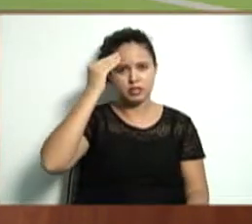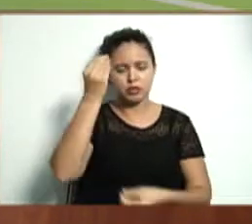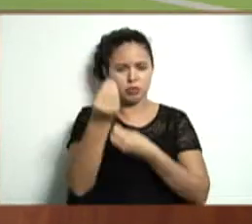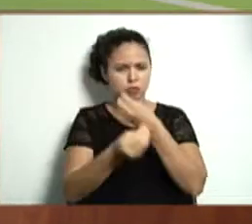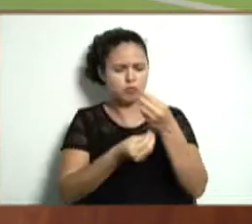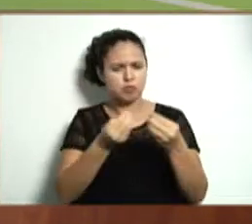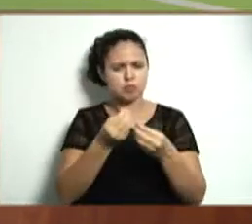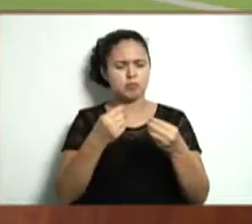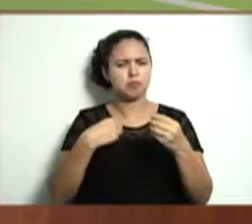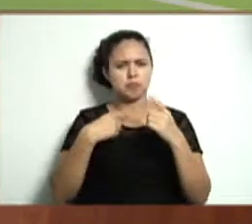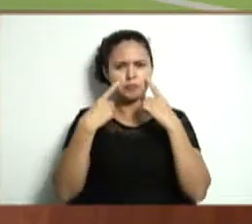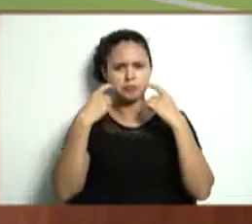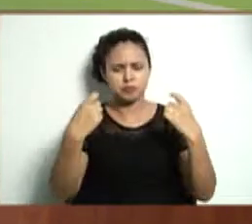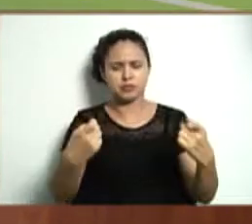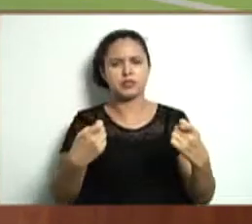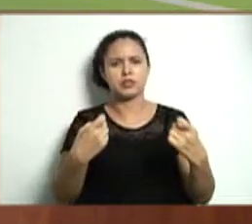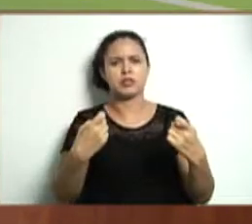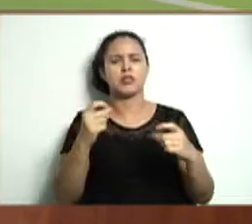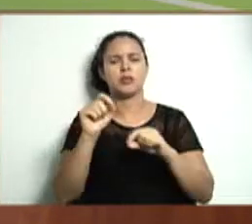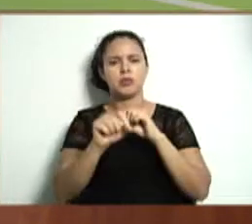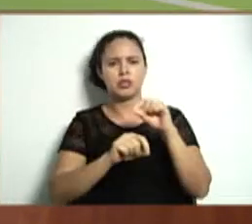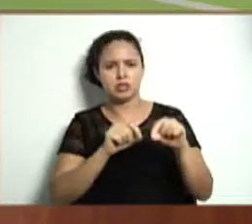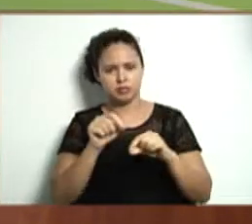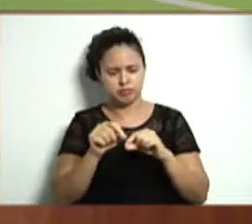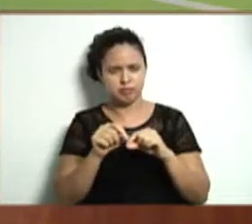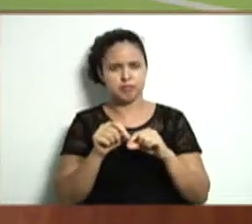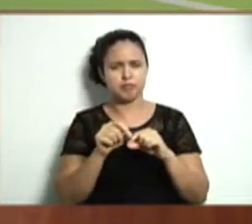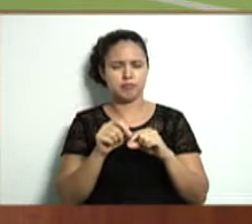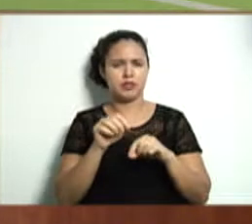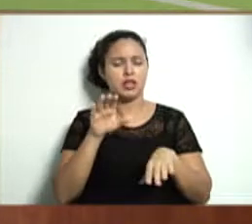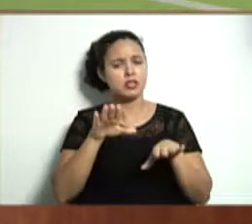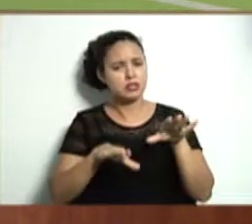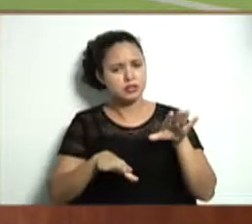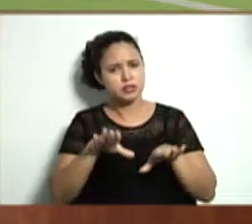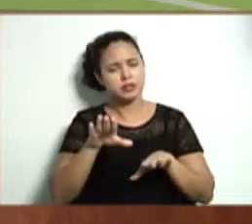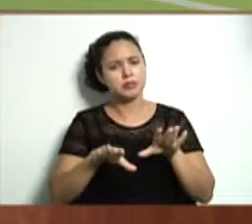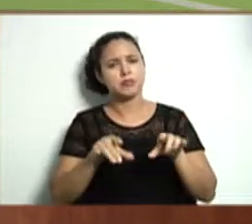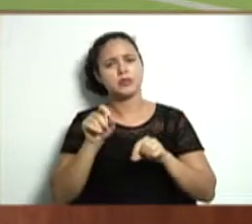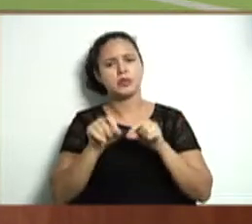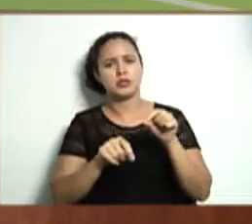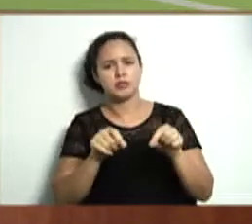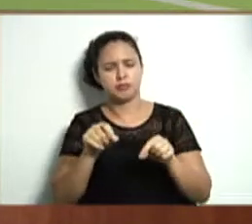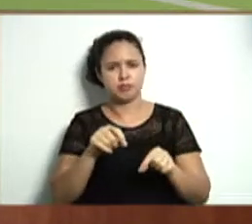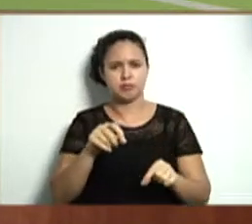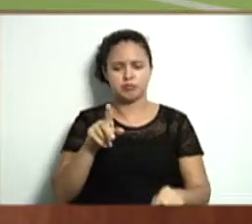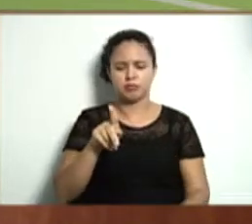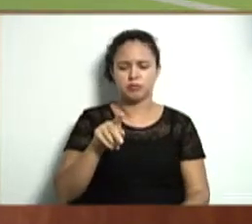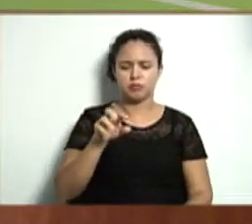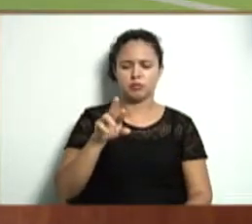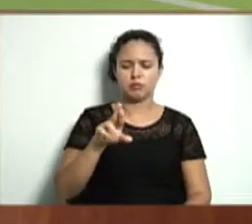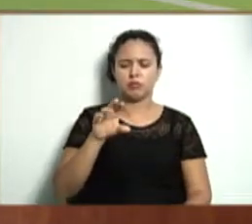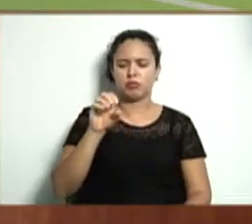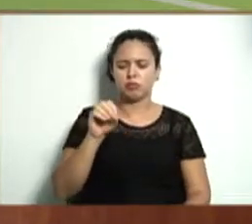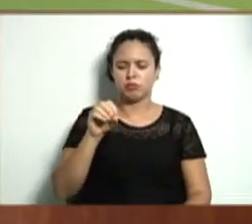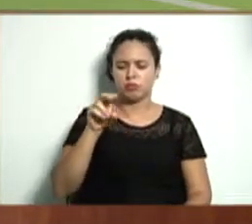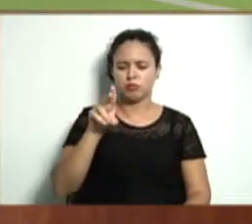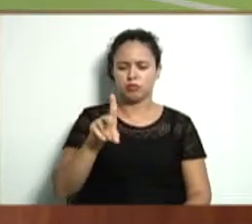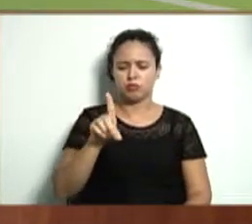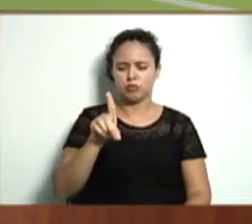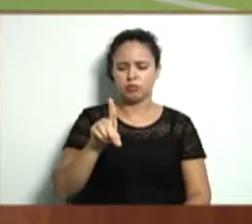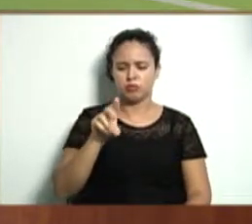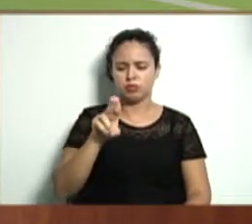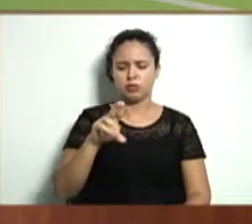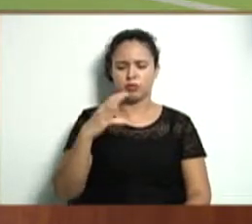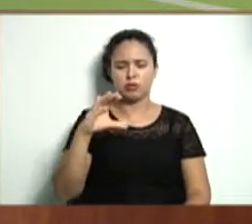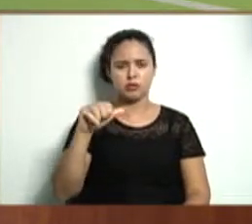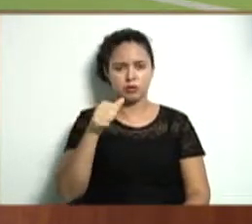muita atenção, Márcia, é que produção, nós somos seres de produção,